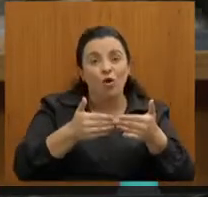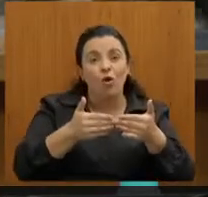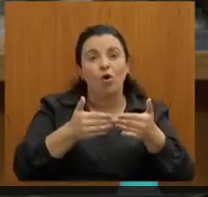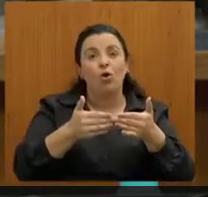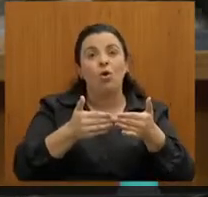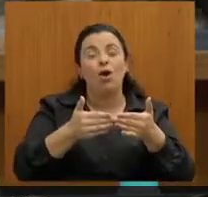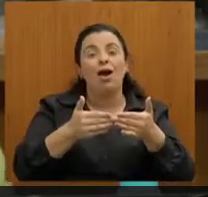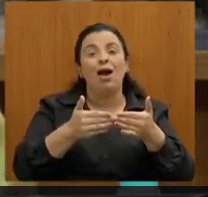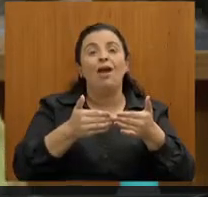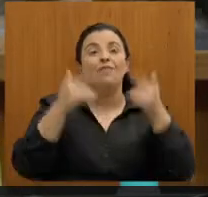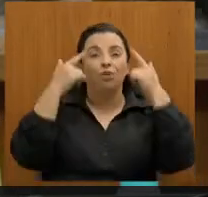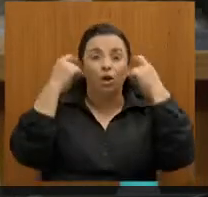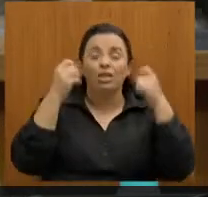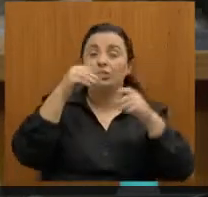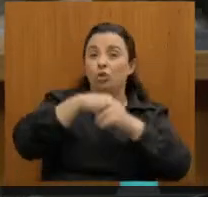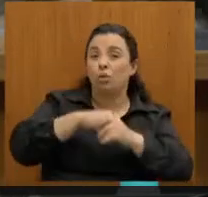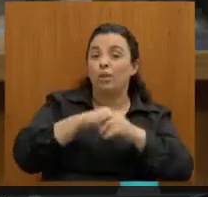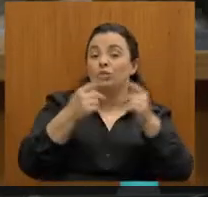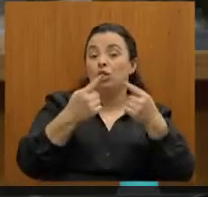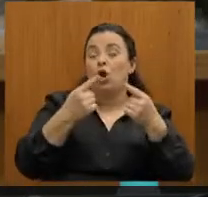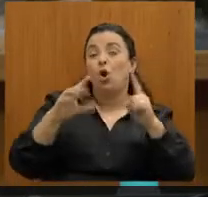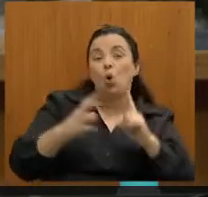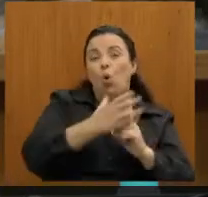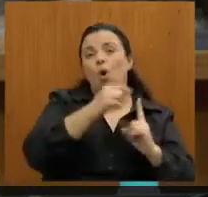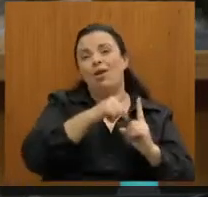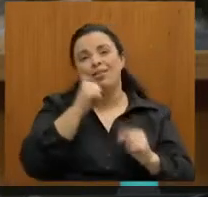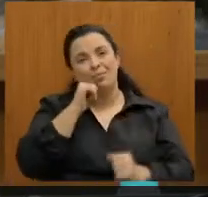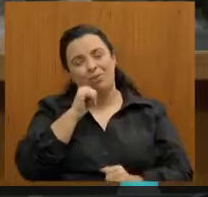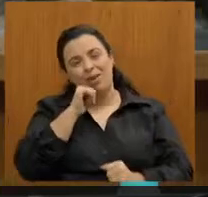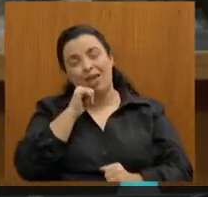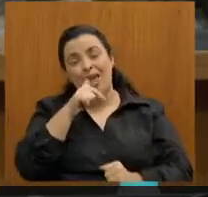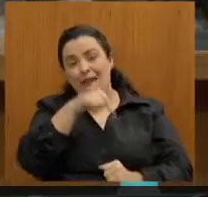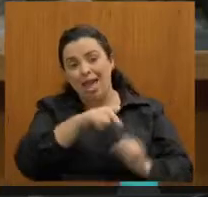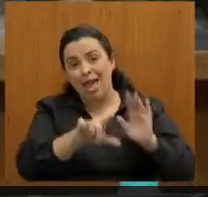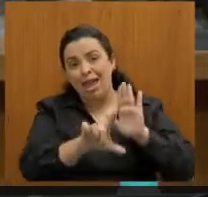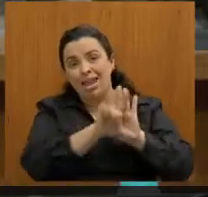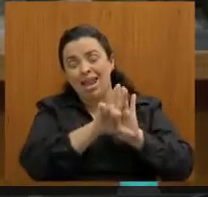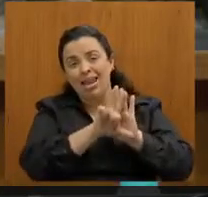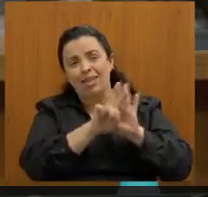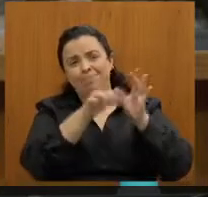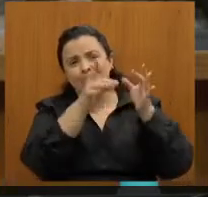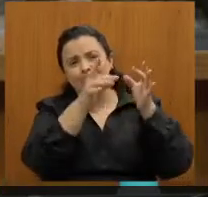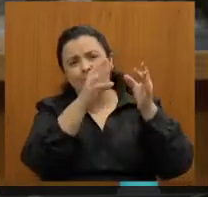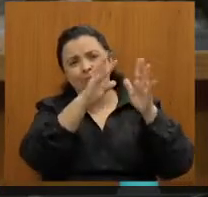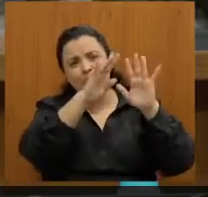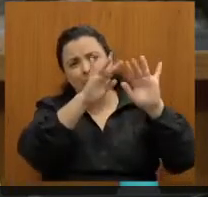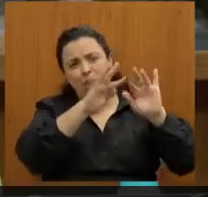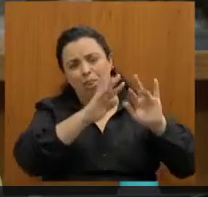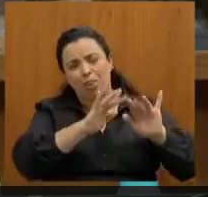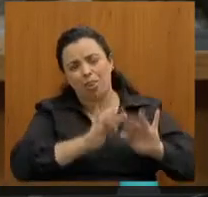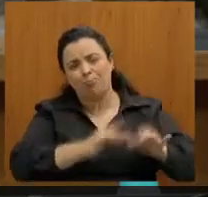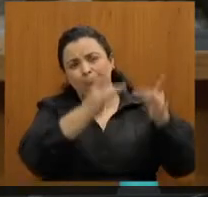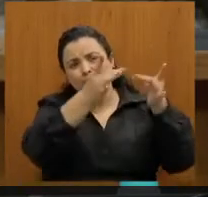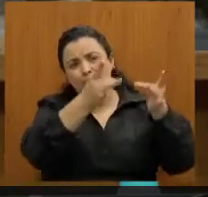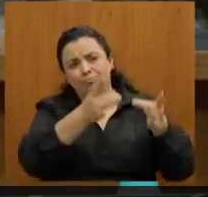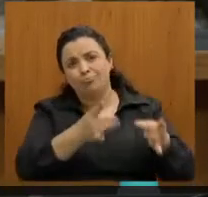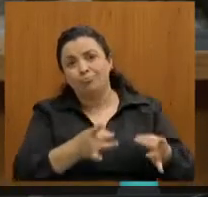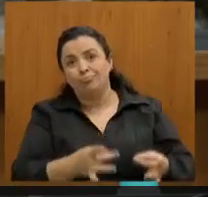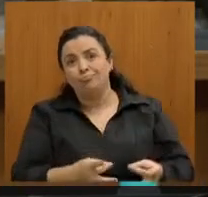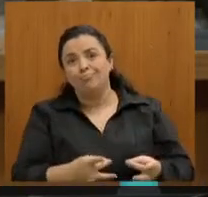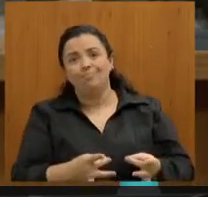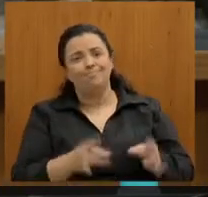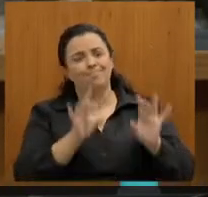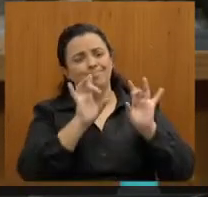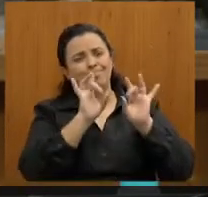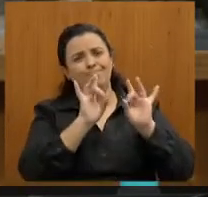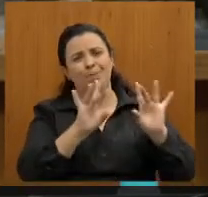mulher ela é uma legislação redigida de forma muito primorosa e que conseguiu ter um